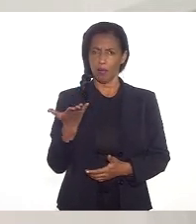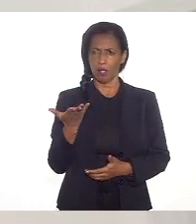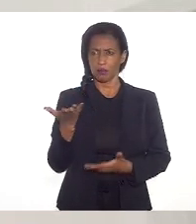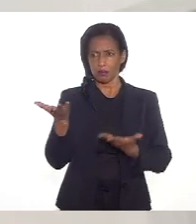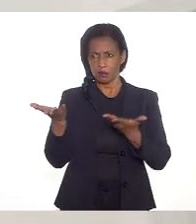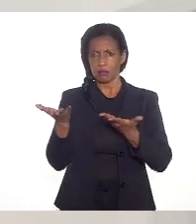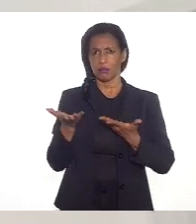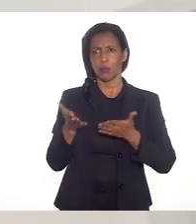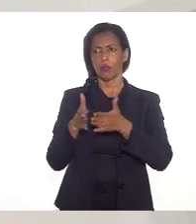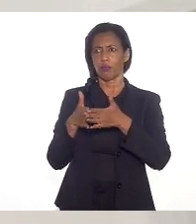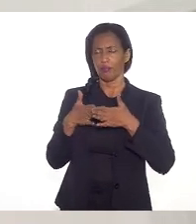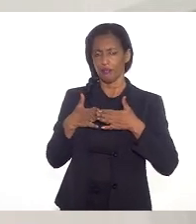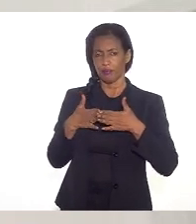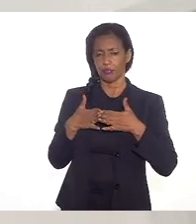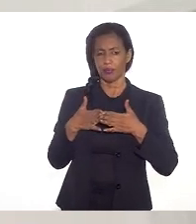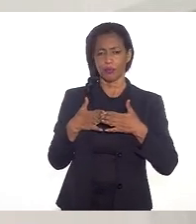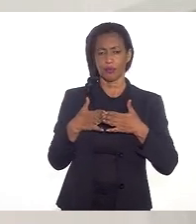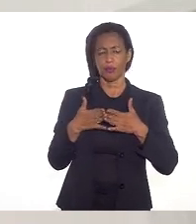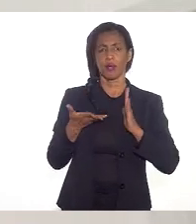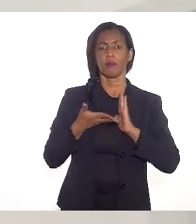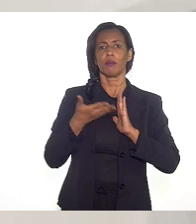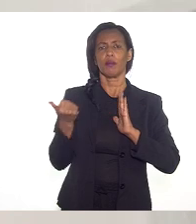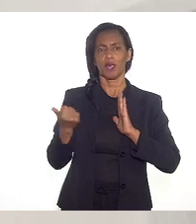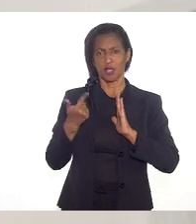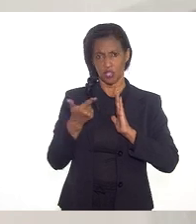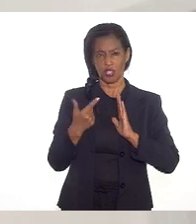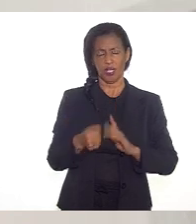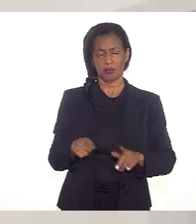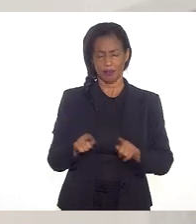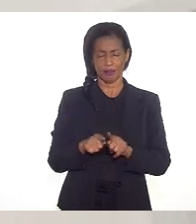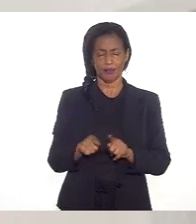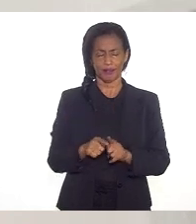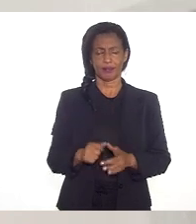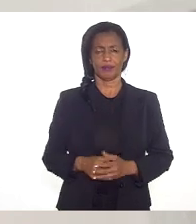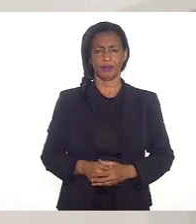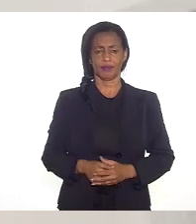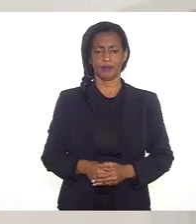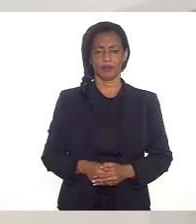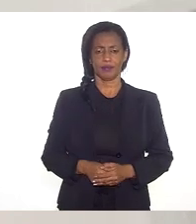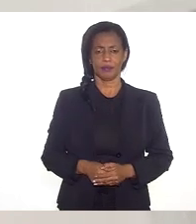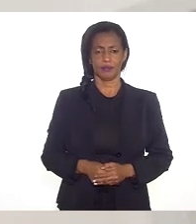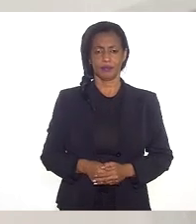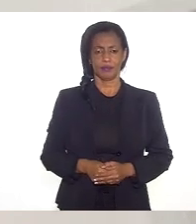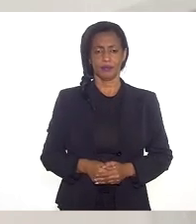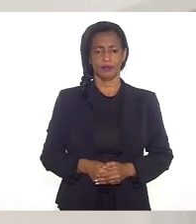senhor... pela retirada dele, por favor, também.